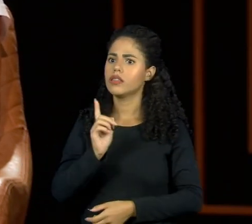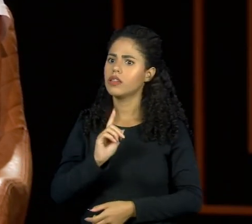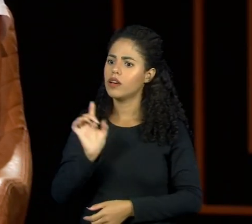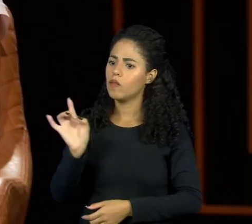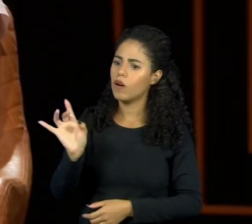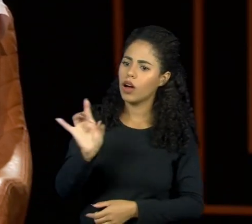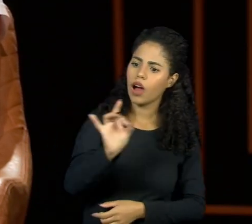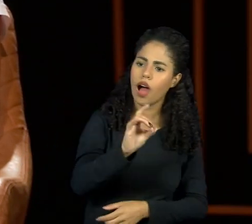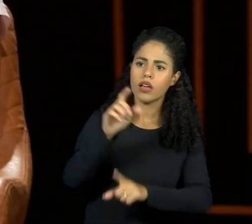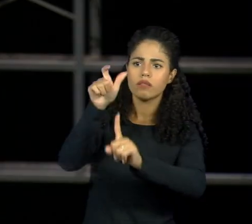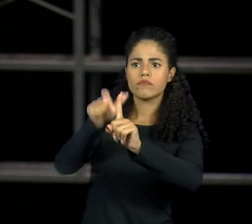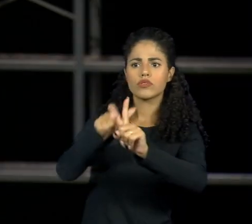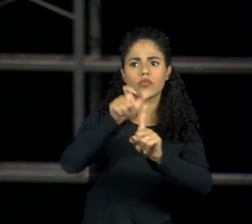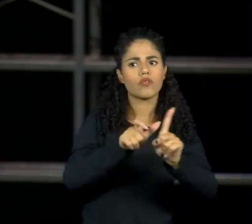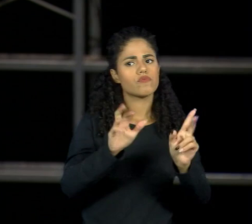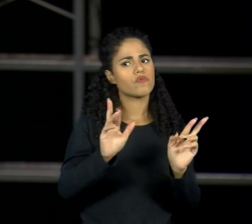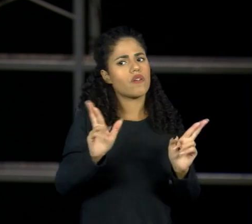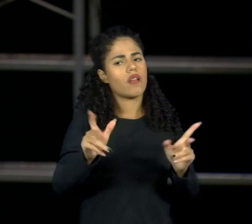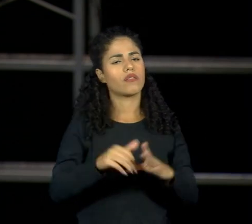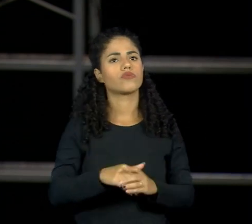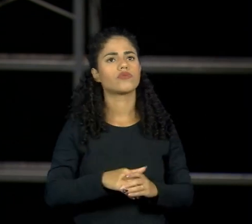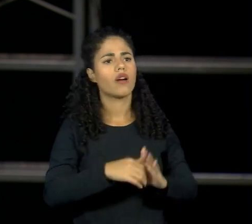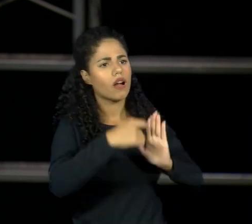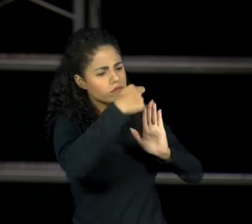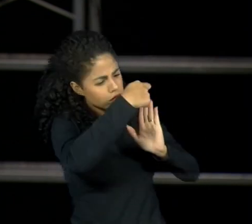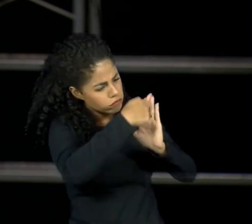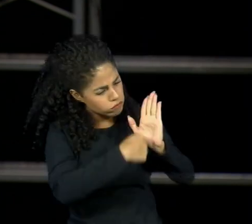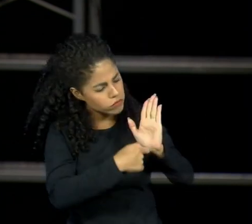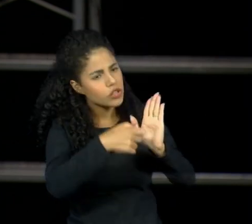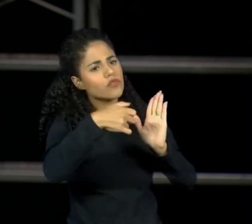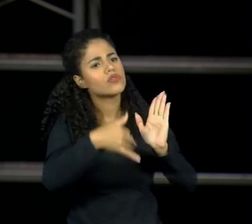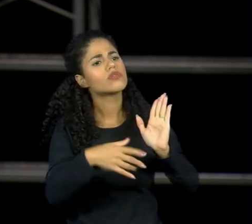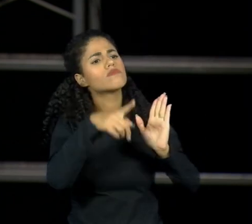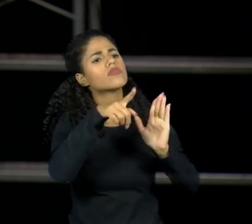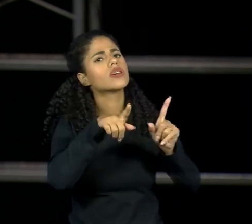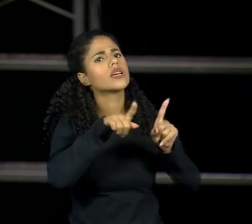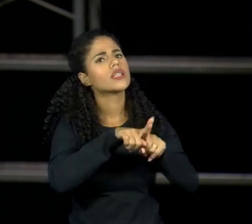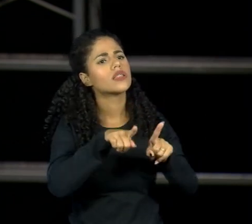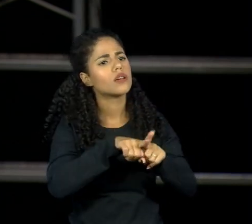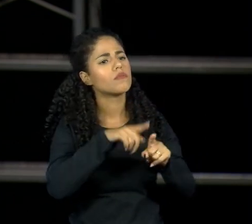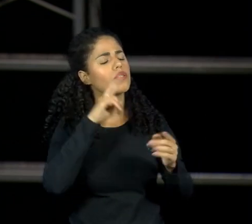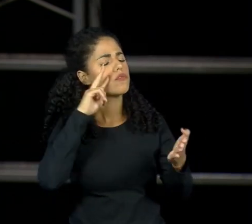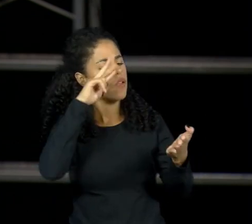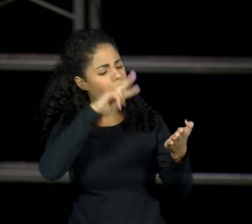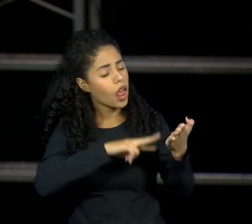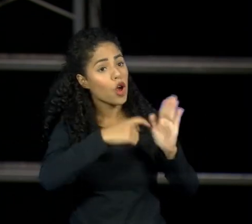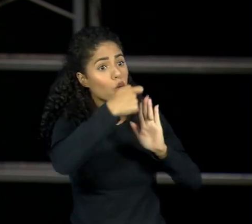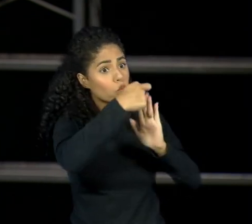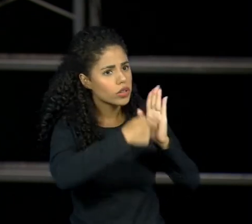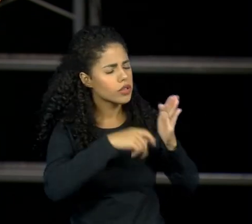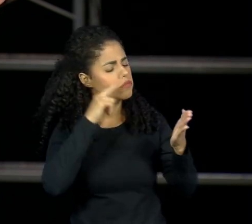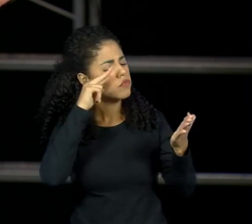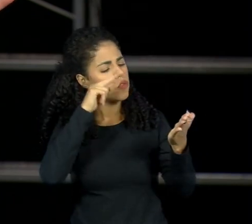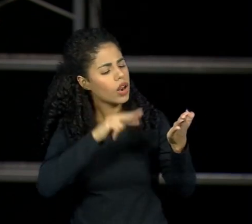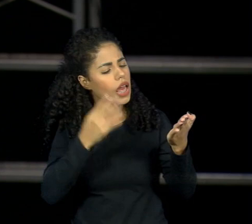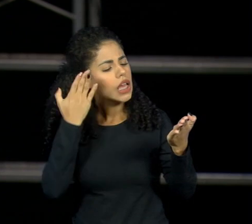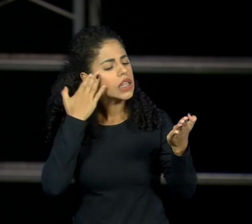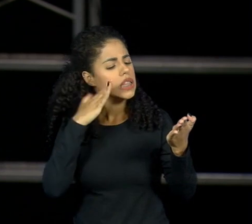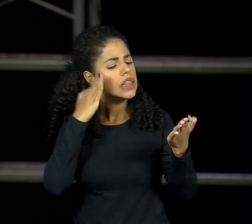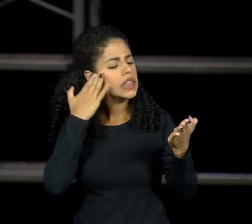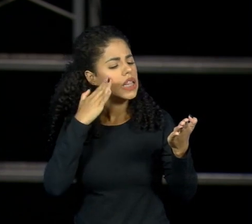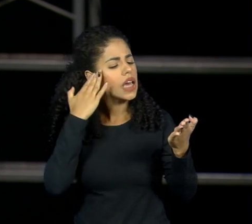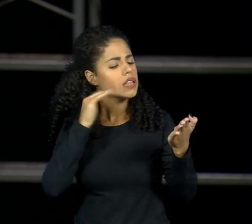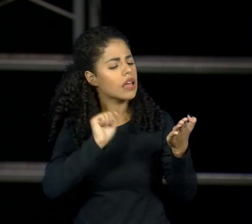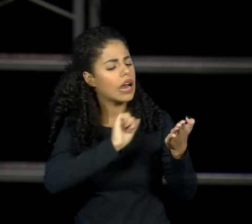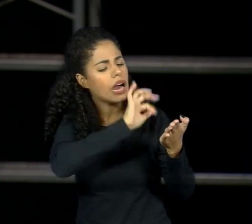né? Perfeito. Mas também desse teu texto que você diz que você tem que entender o texto antes de qualquer coisa, né? Tem